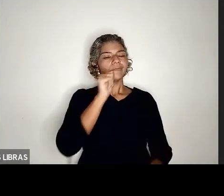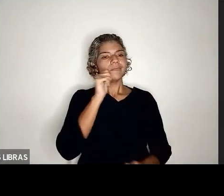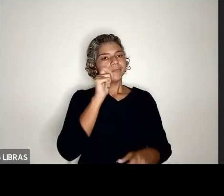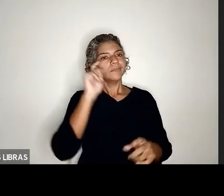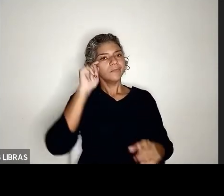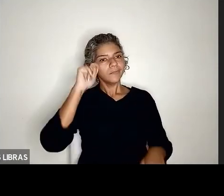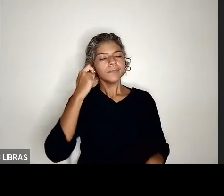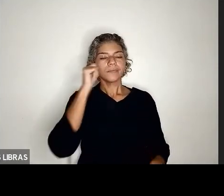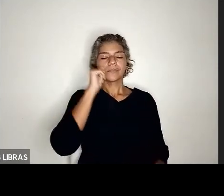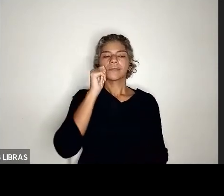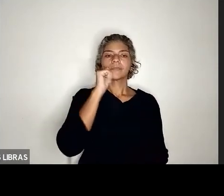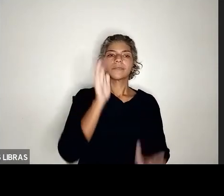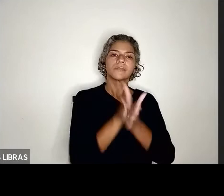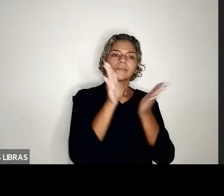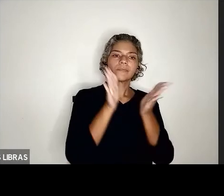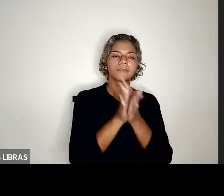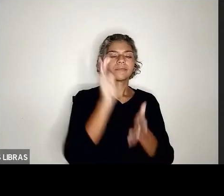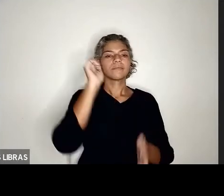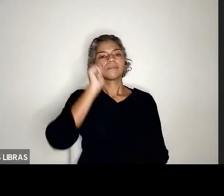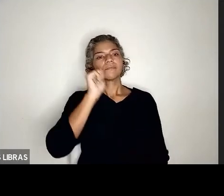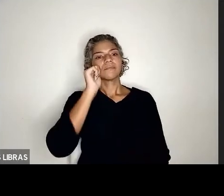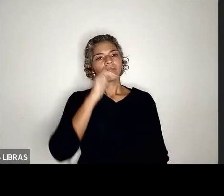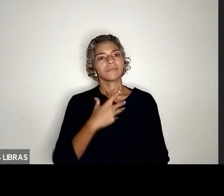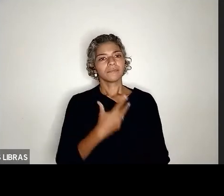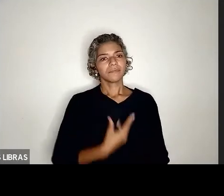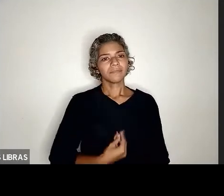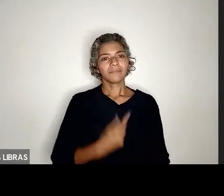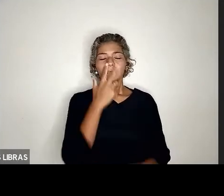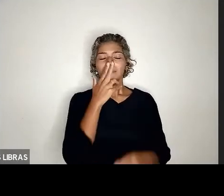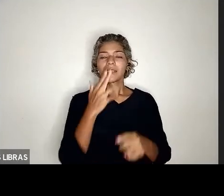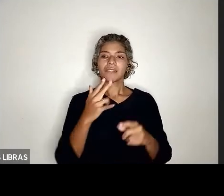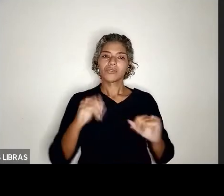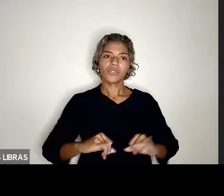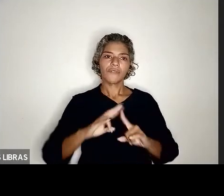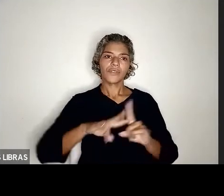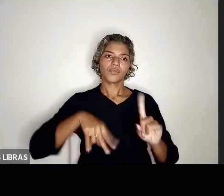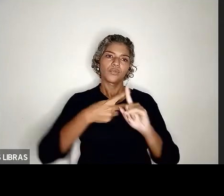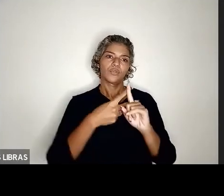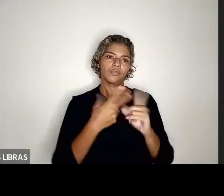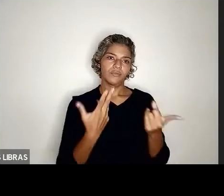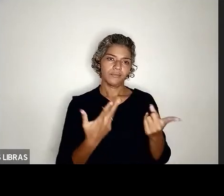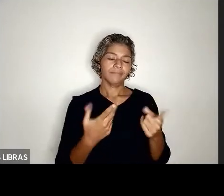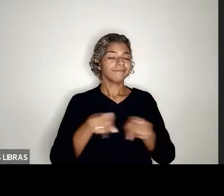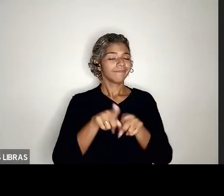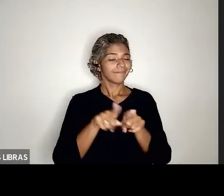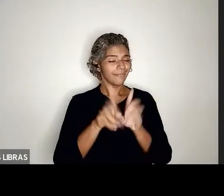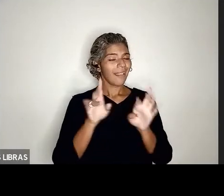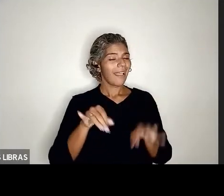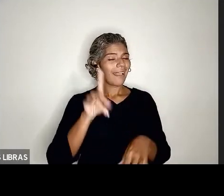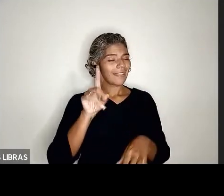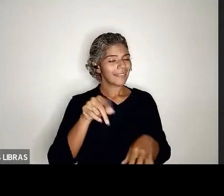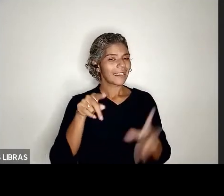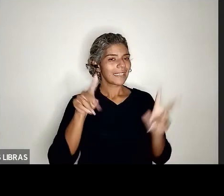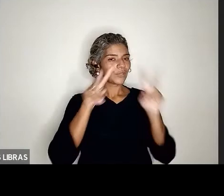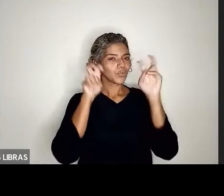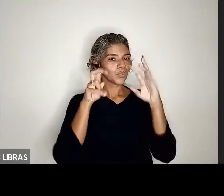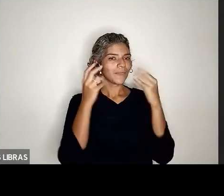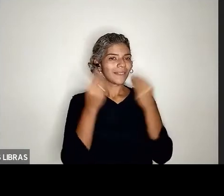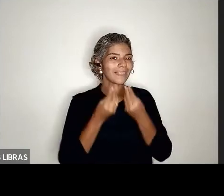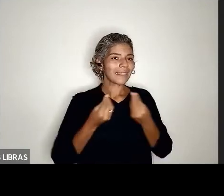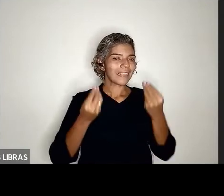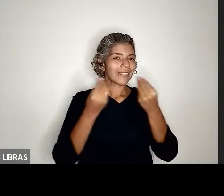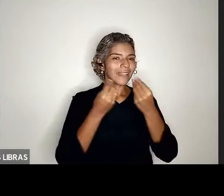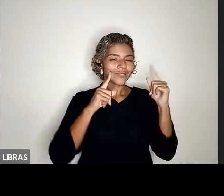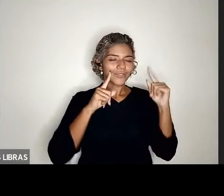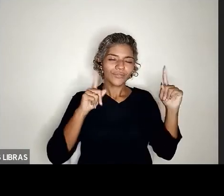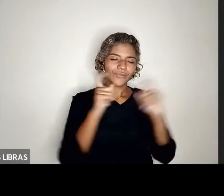trans, sofrem isso com mais frequência, né? E ainda é um assunto espinhoso, invisibilizado e difícil de